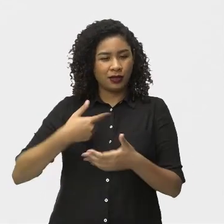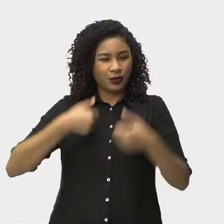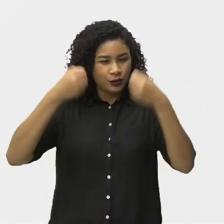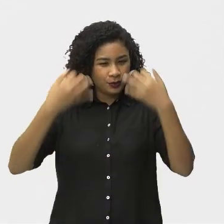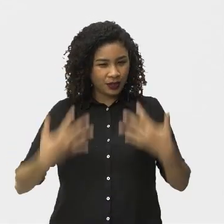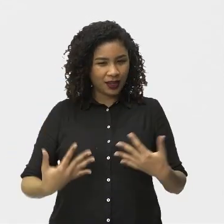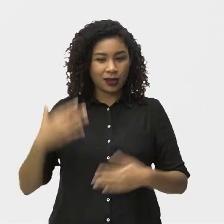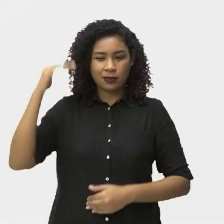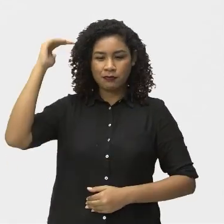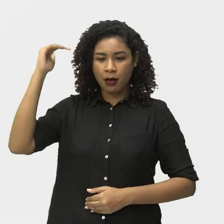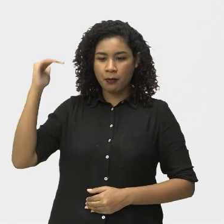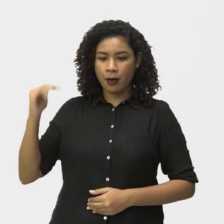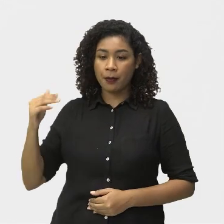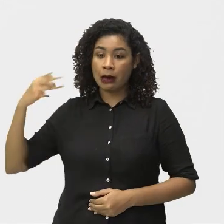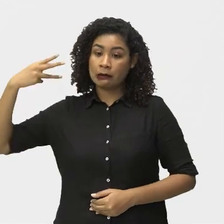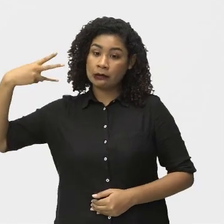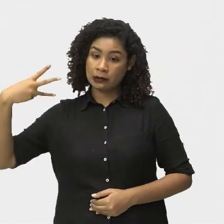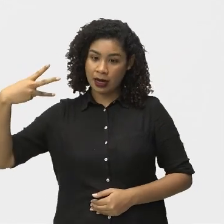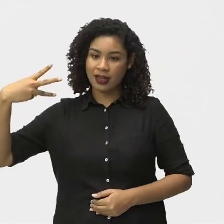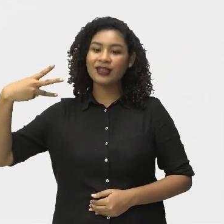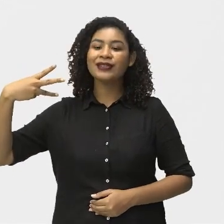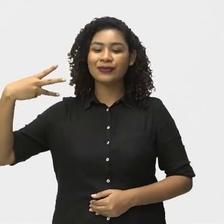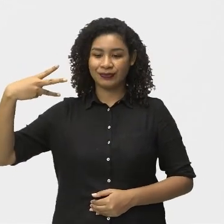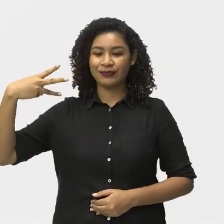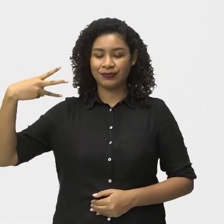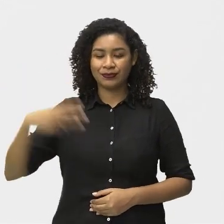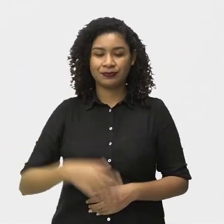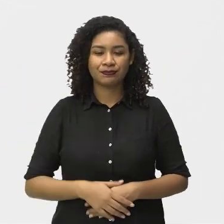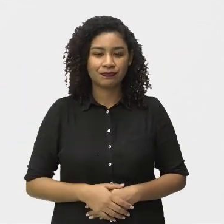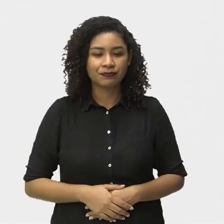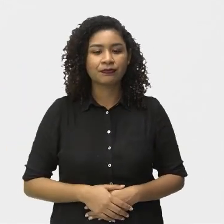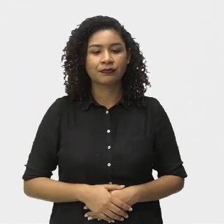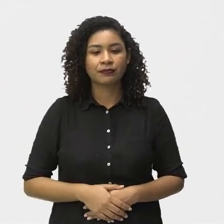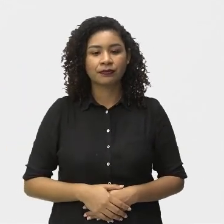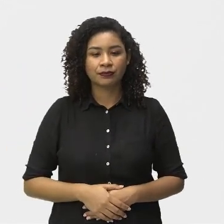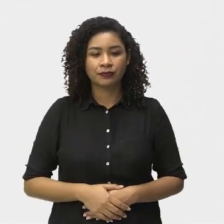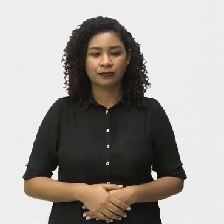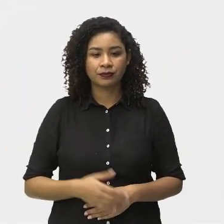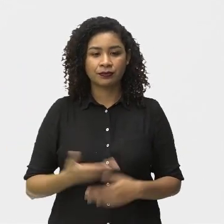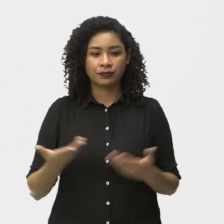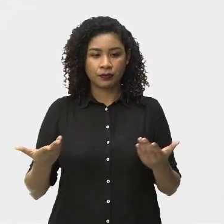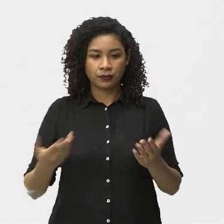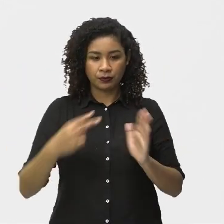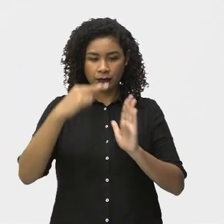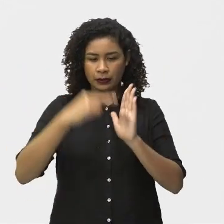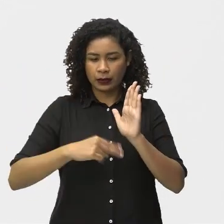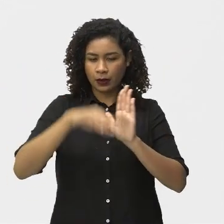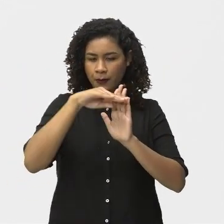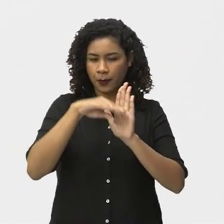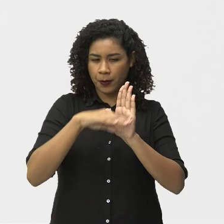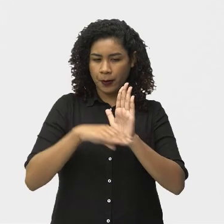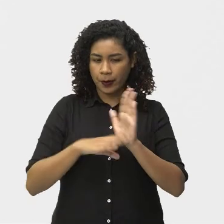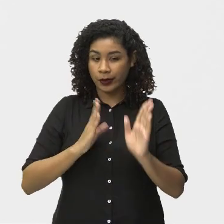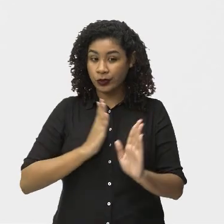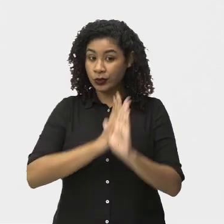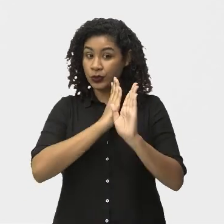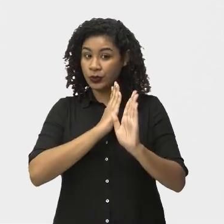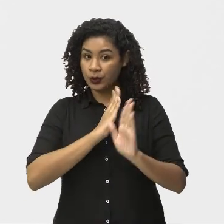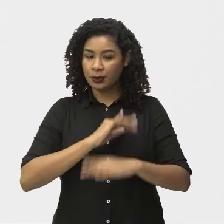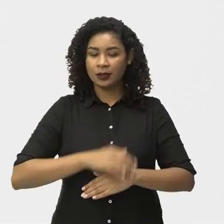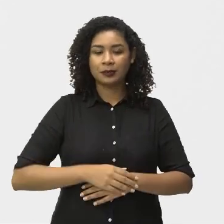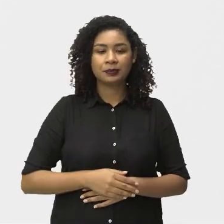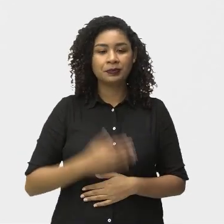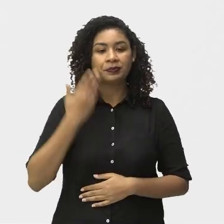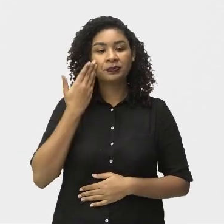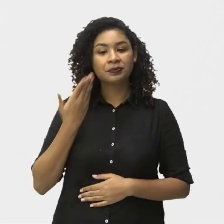três, né? A gente viu aí glândulas seminais, uma delas. Vamos encontrá-las então nas nossas alternativas, olha só. Aí na próxima